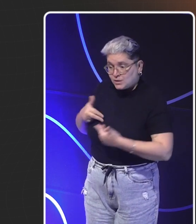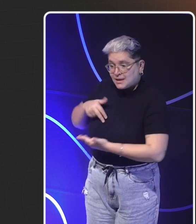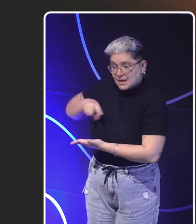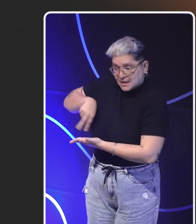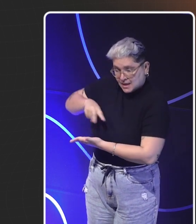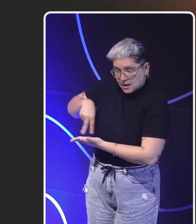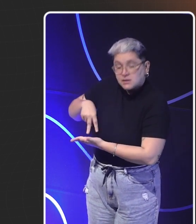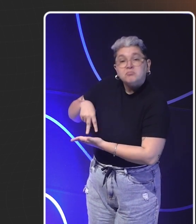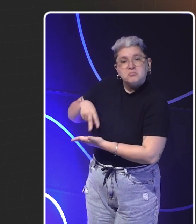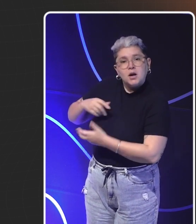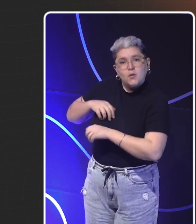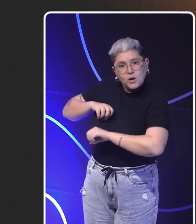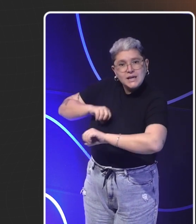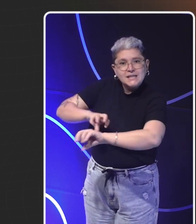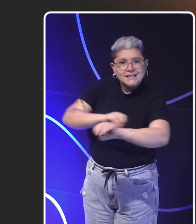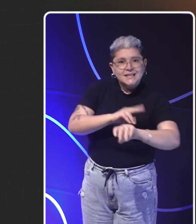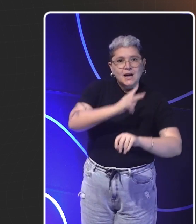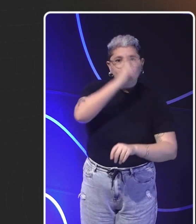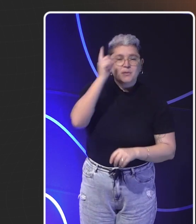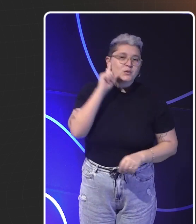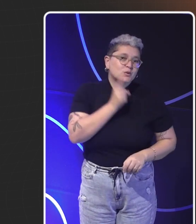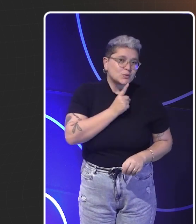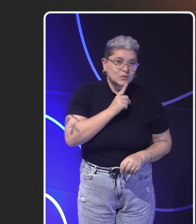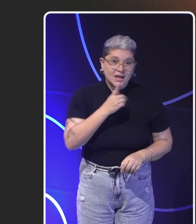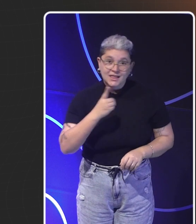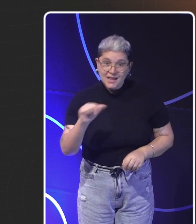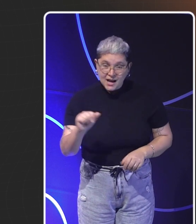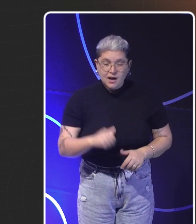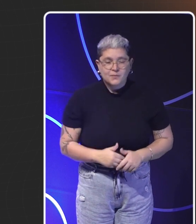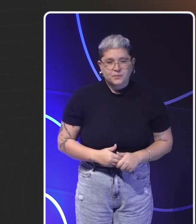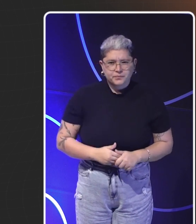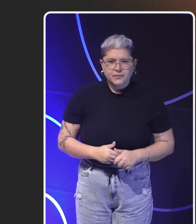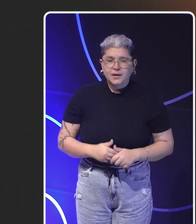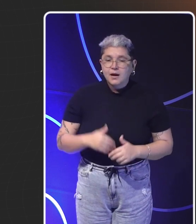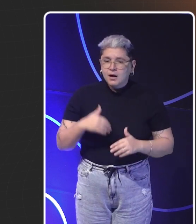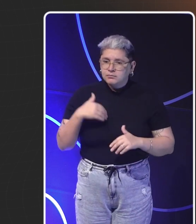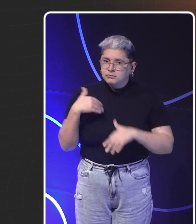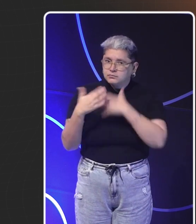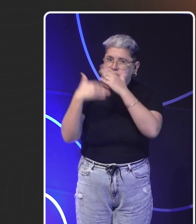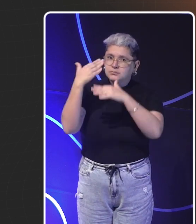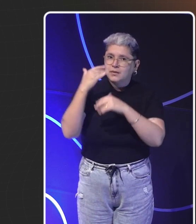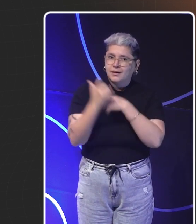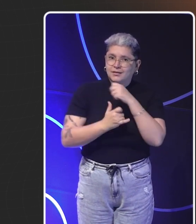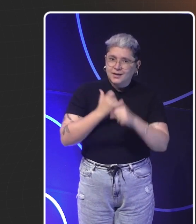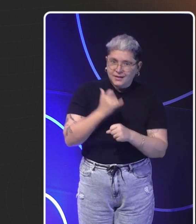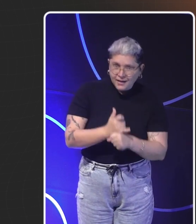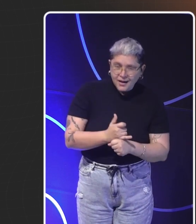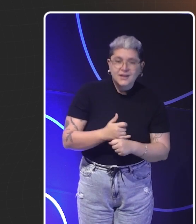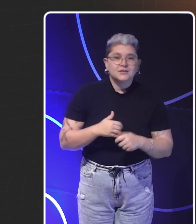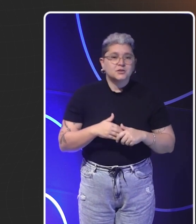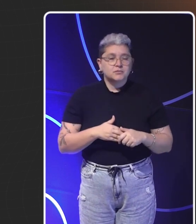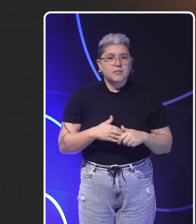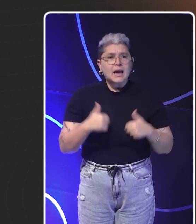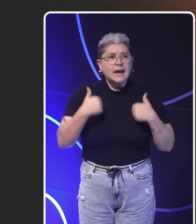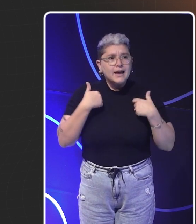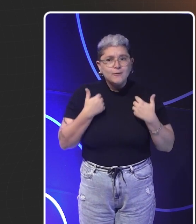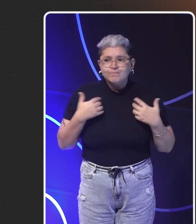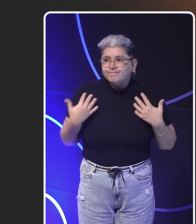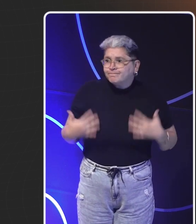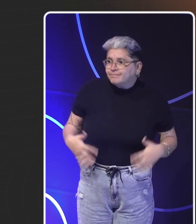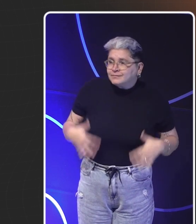pessoas surdas e deficientes auditivas que me seguiam. Com o tempo, a internet evoluindo e eu meio que sem saber o que